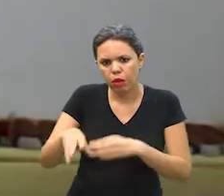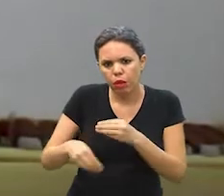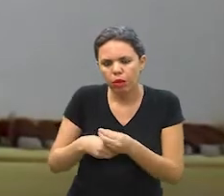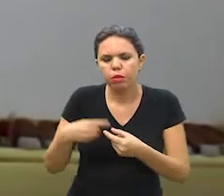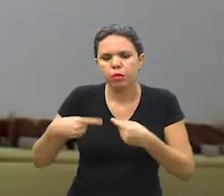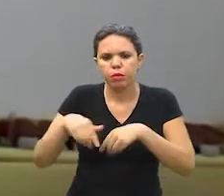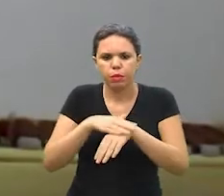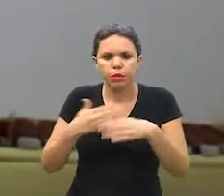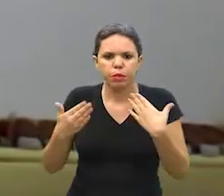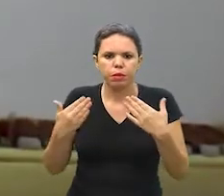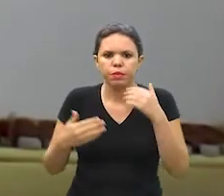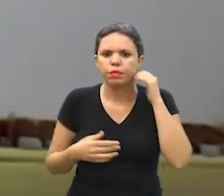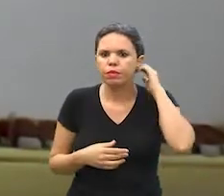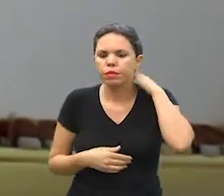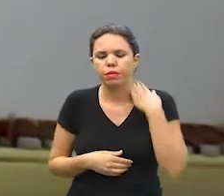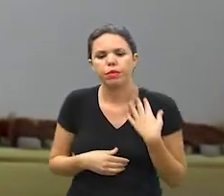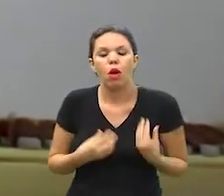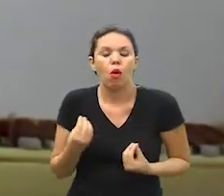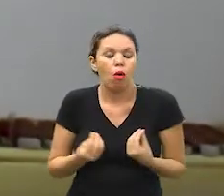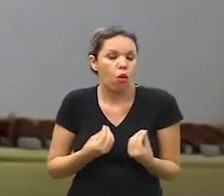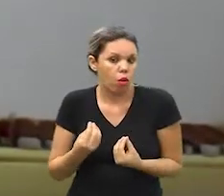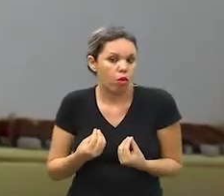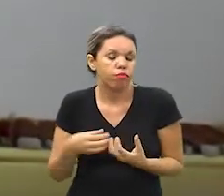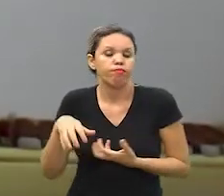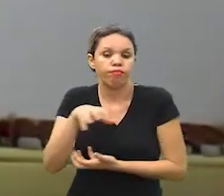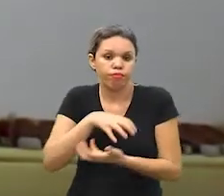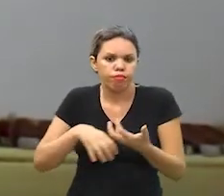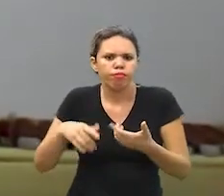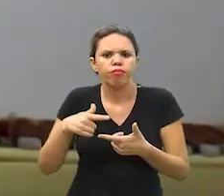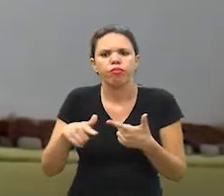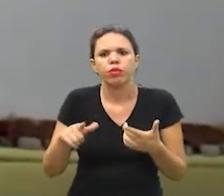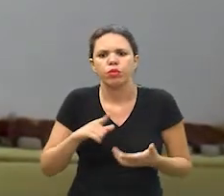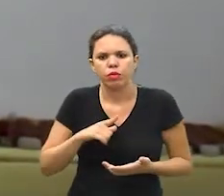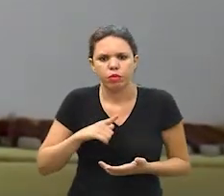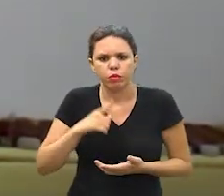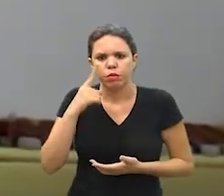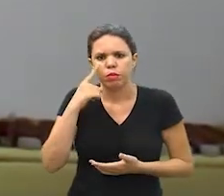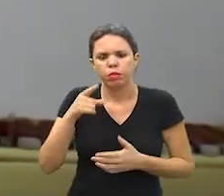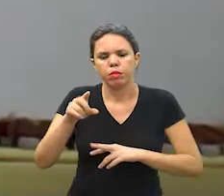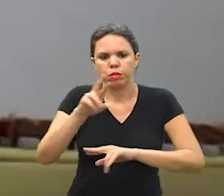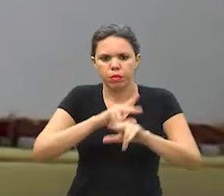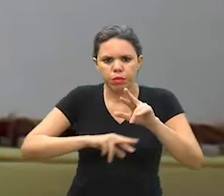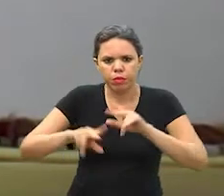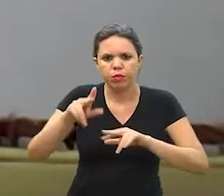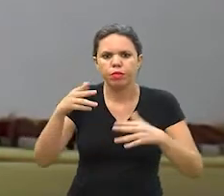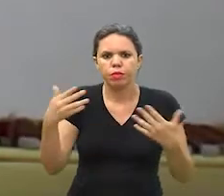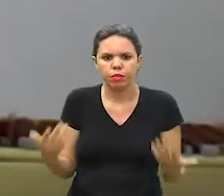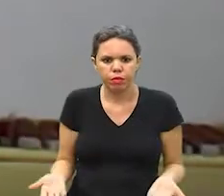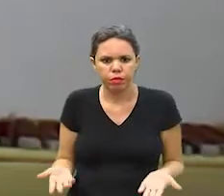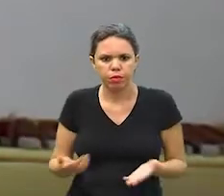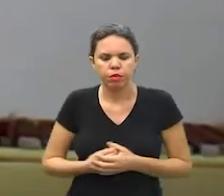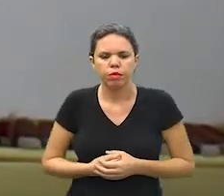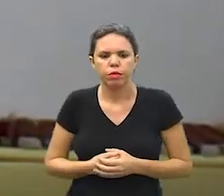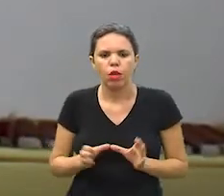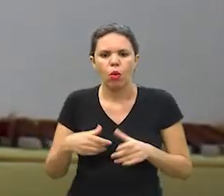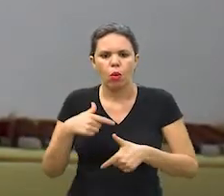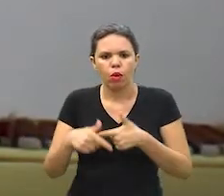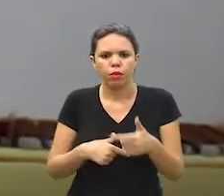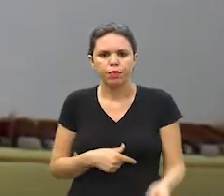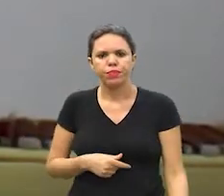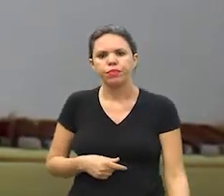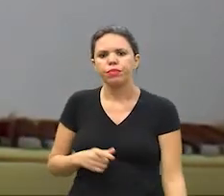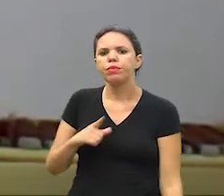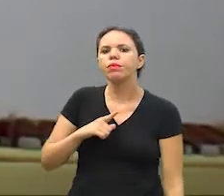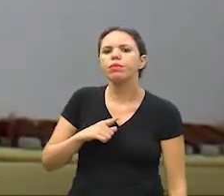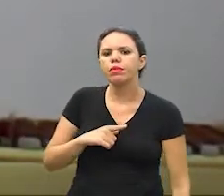mesa do debate. Não tem jeito, tem conflitos, porque tem interesses diversos, não é? E é uma comissão